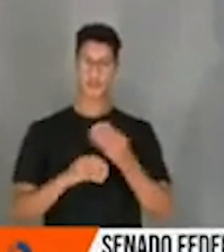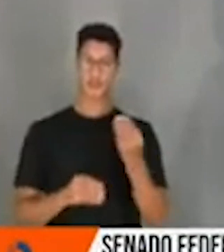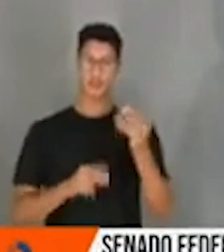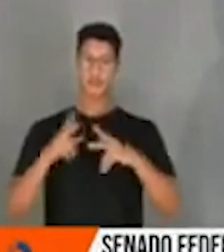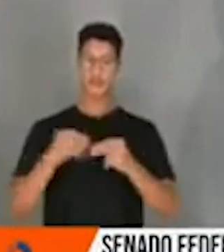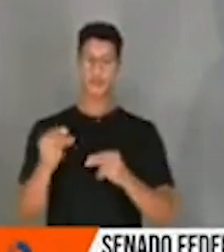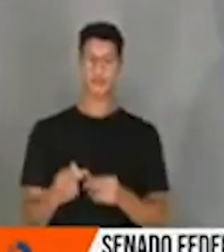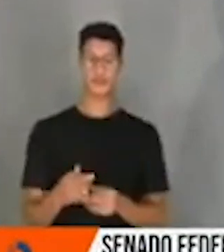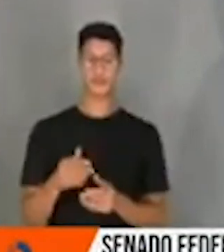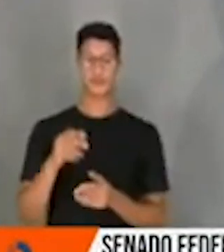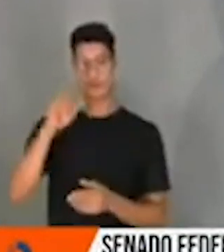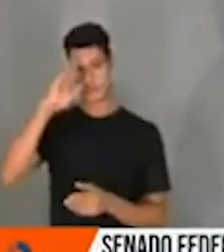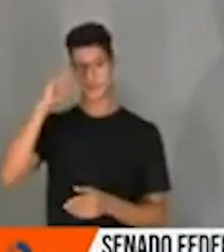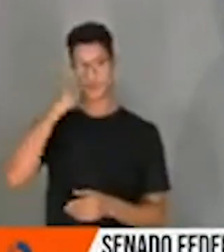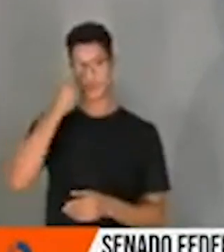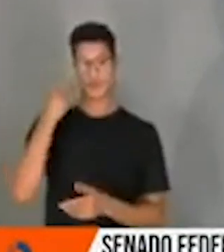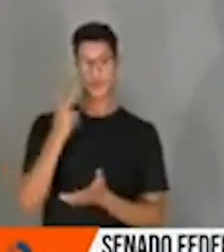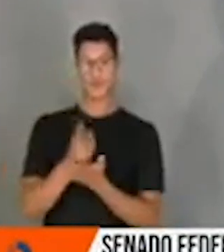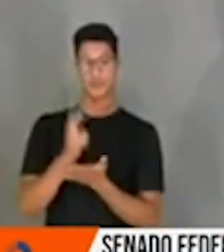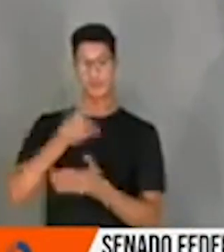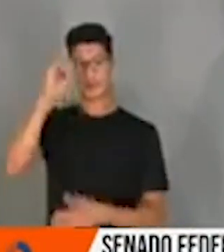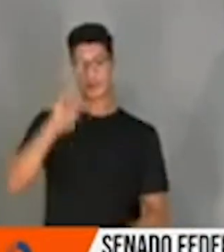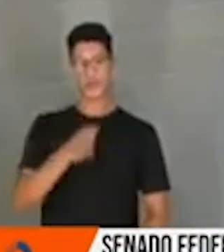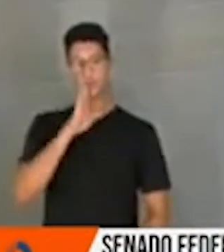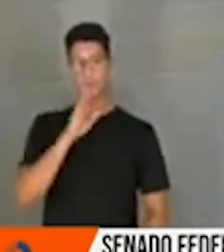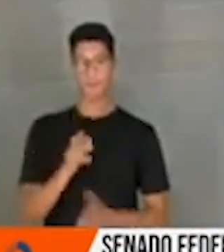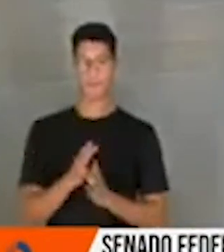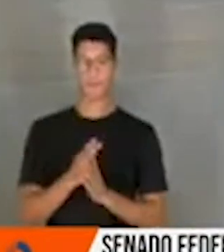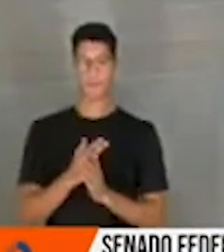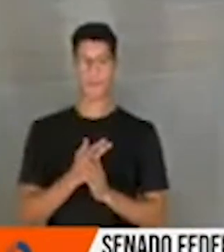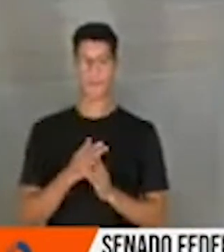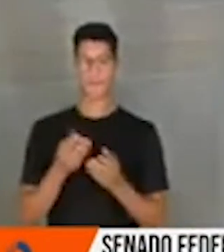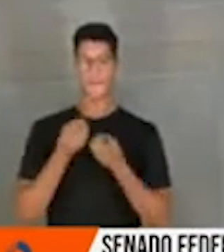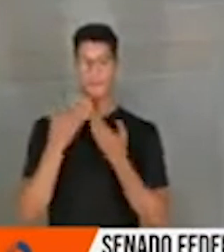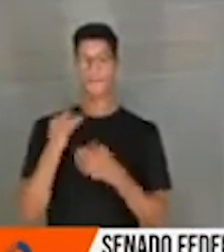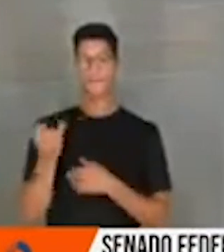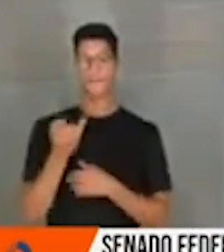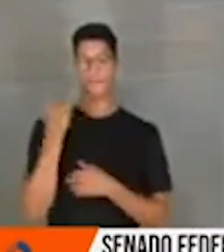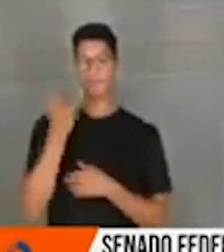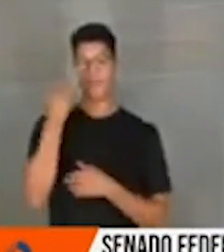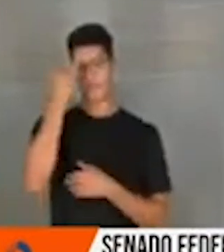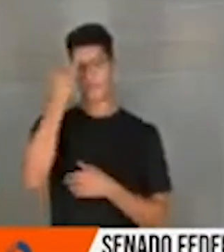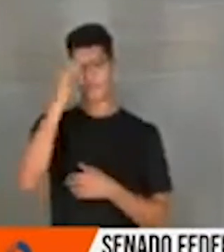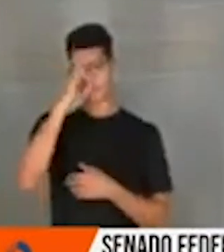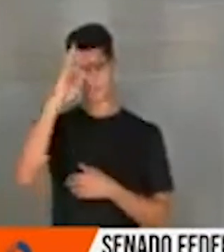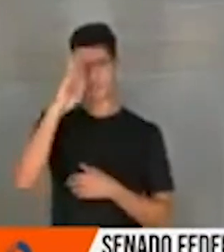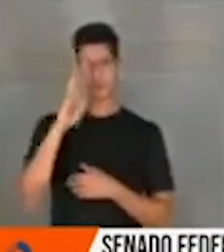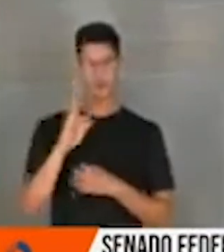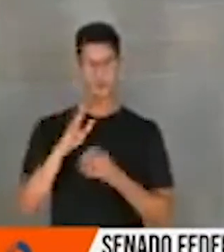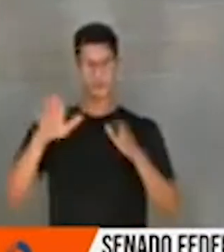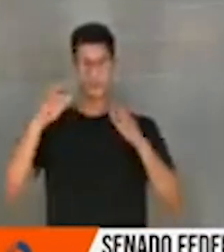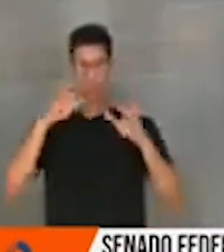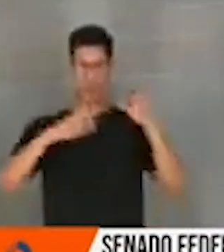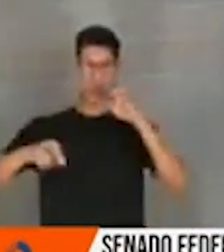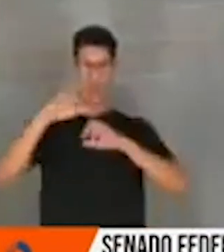presente? Senhor senador, eu irei exercer o direito ao silêncio. Essa informação era importante, senhor. Senhor Danilo, dê uma